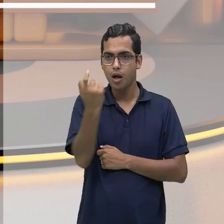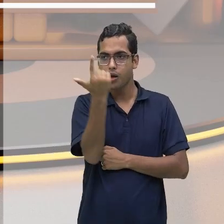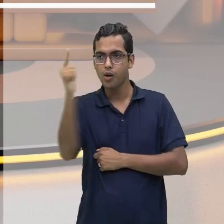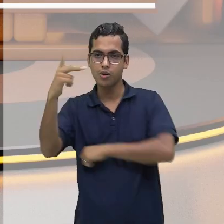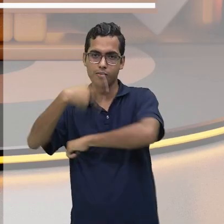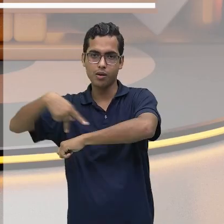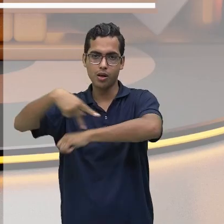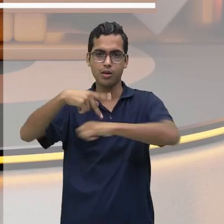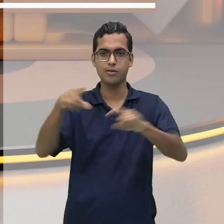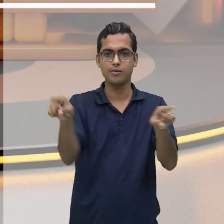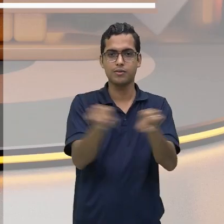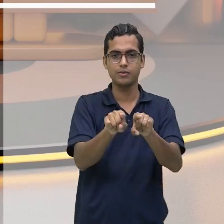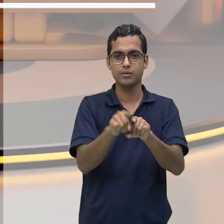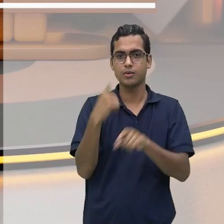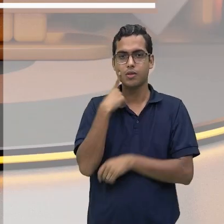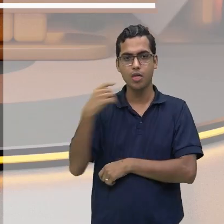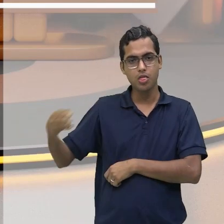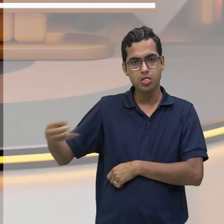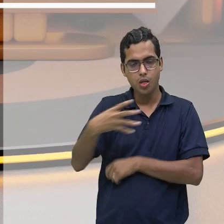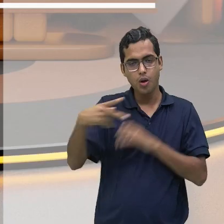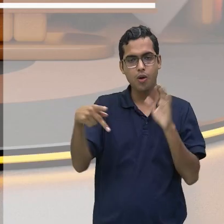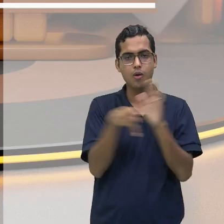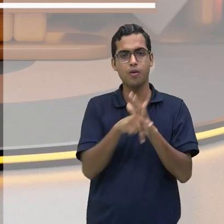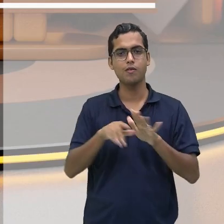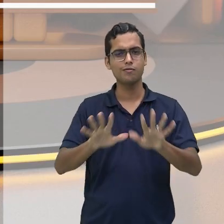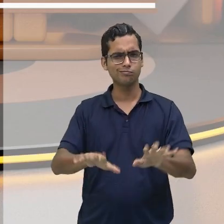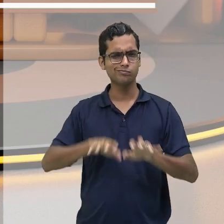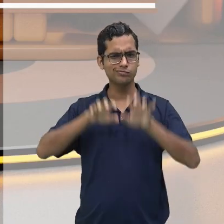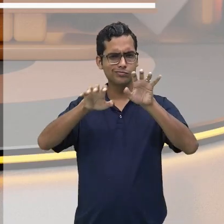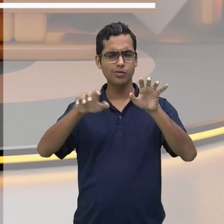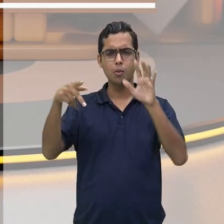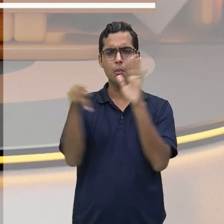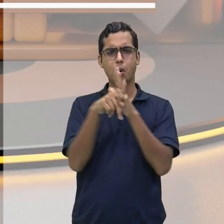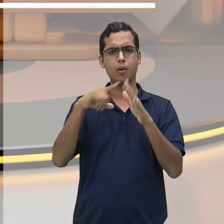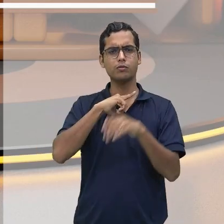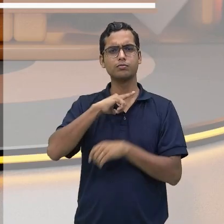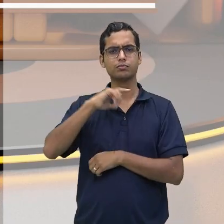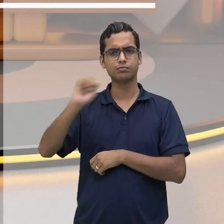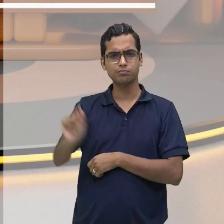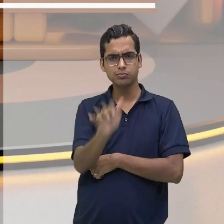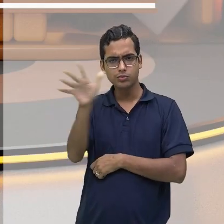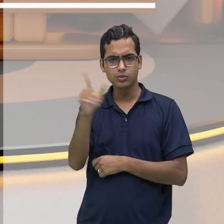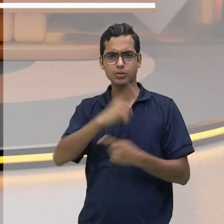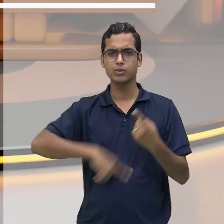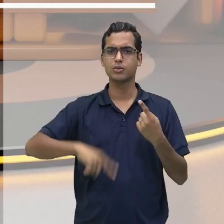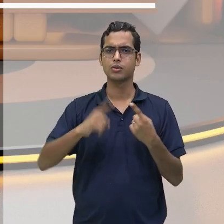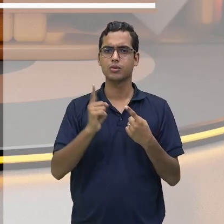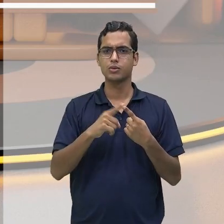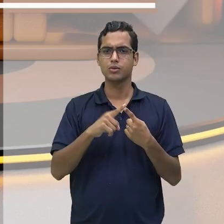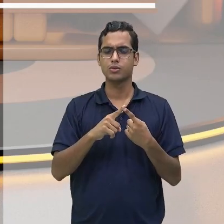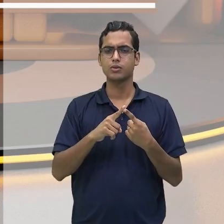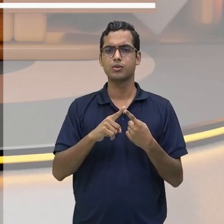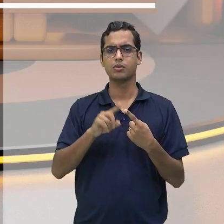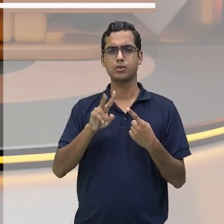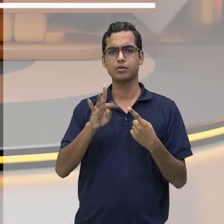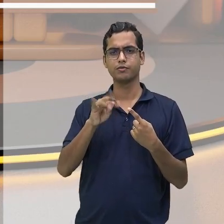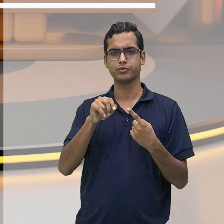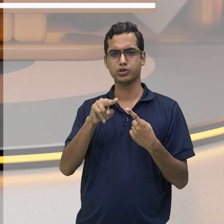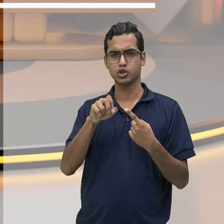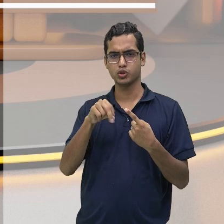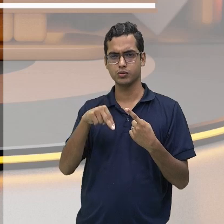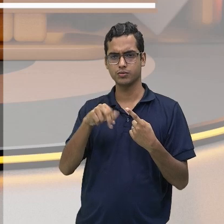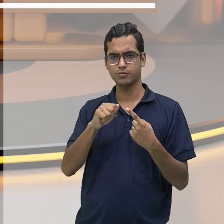surge quem? Os novos tigres asiáticos, tá? Que aí a Tailândia, o Vietnã,